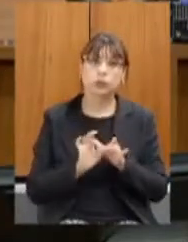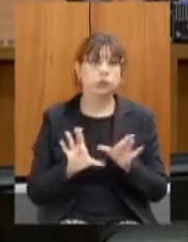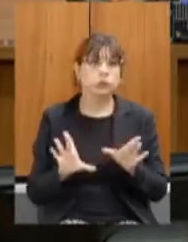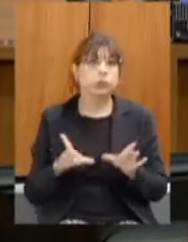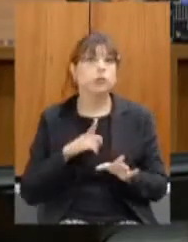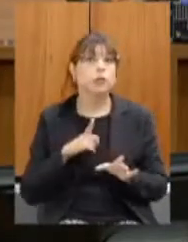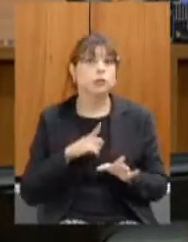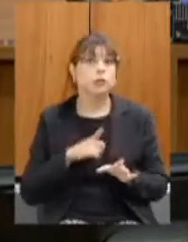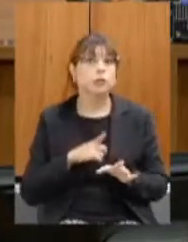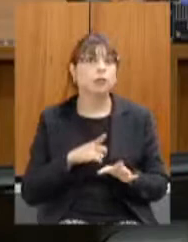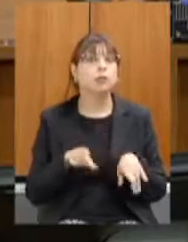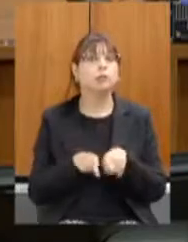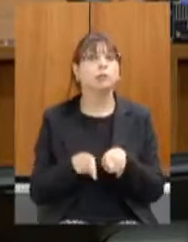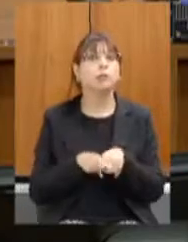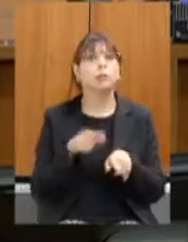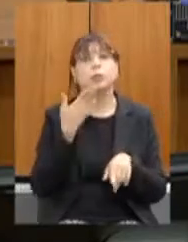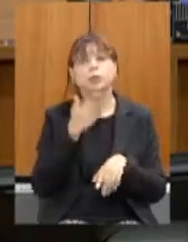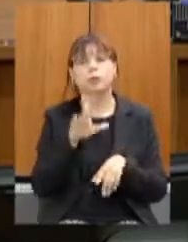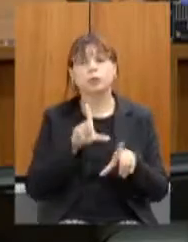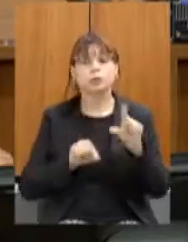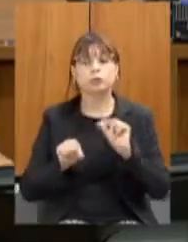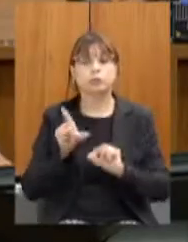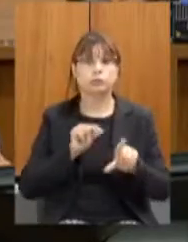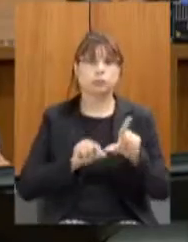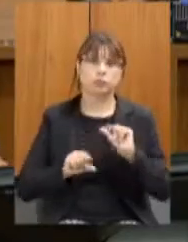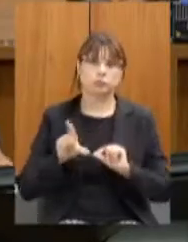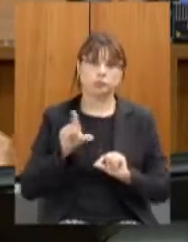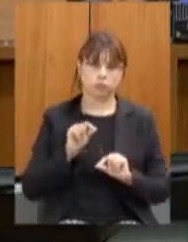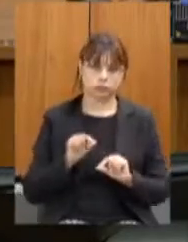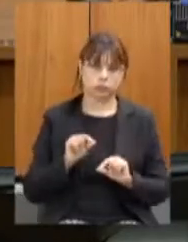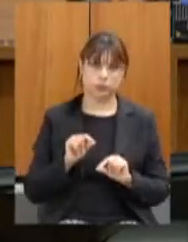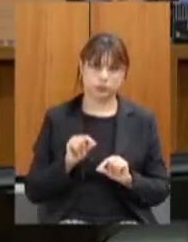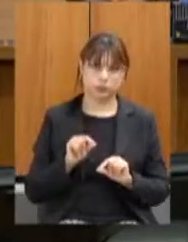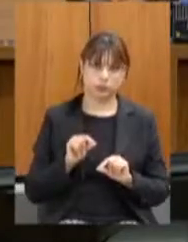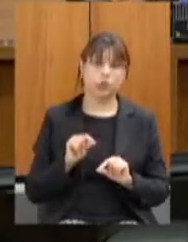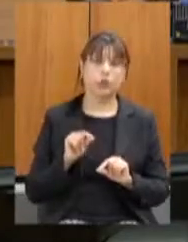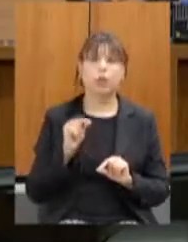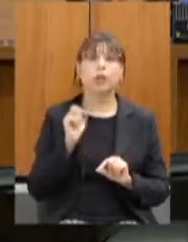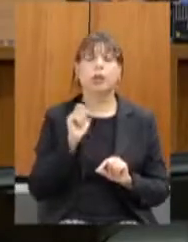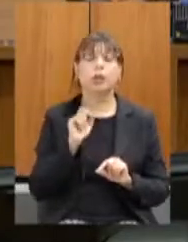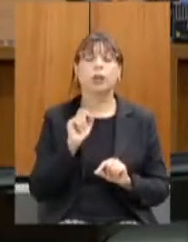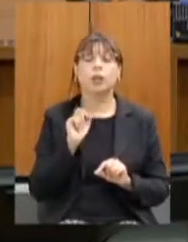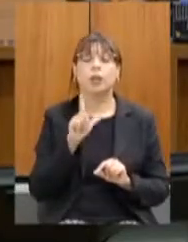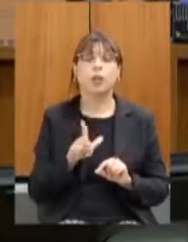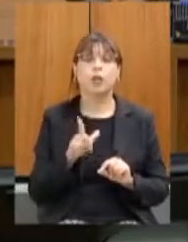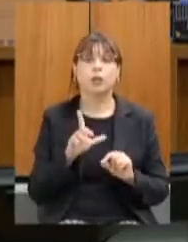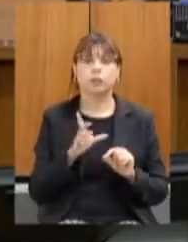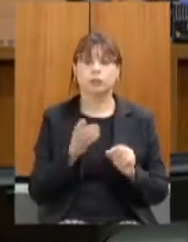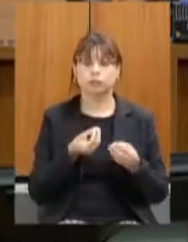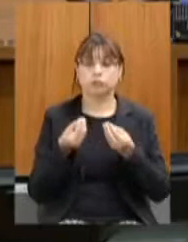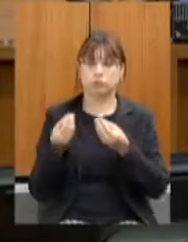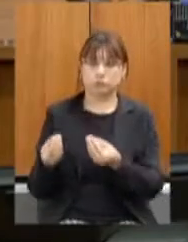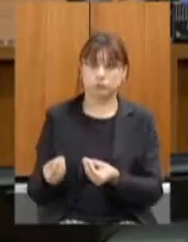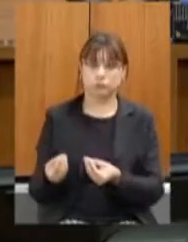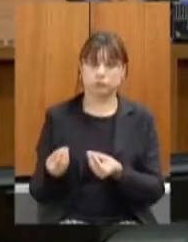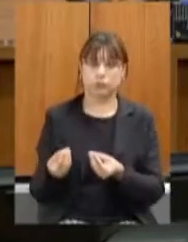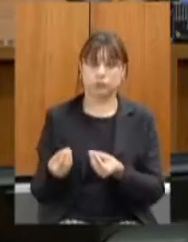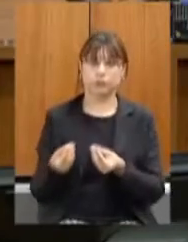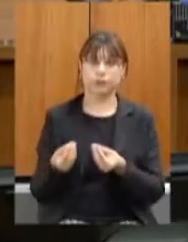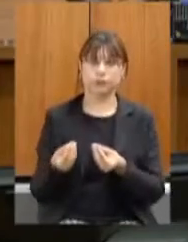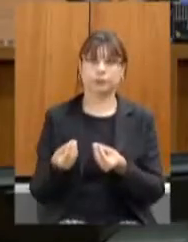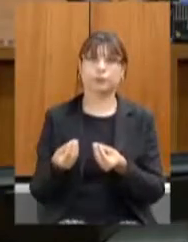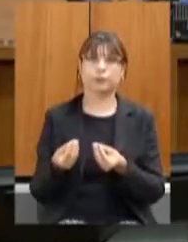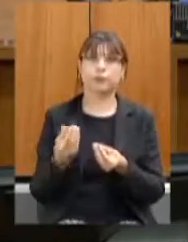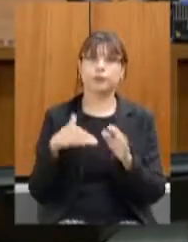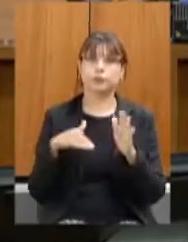critérios para a seleção dos destinatarios referindo-se aos itens